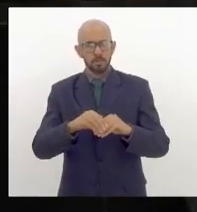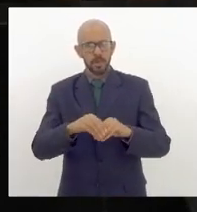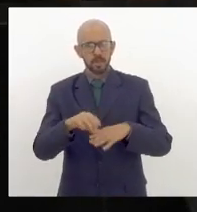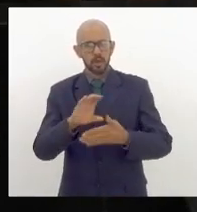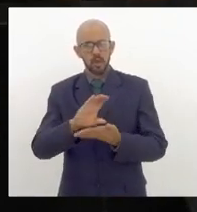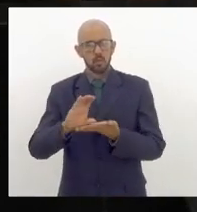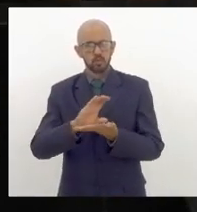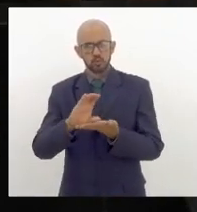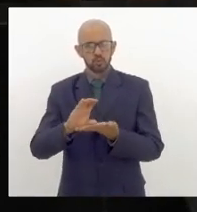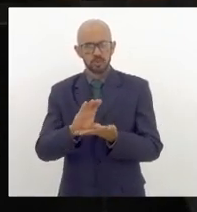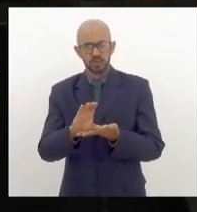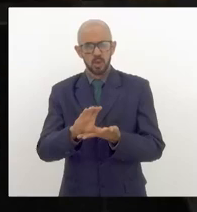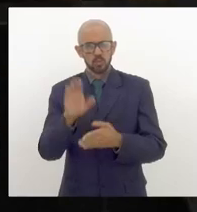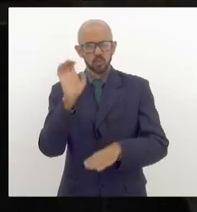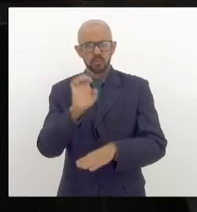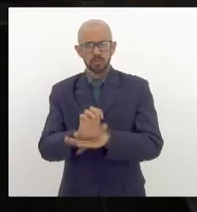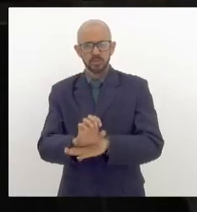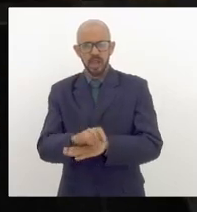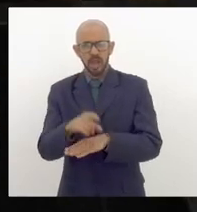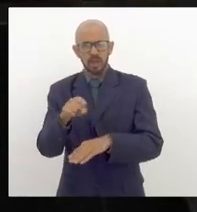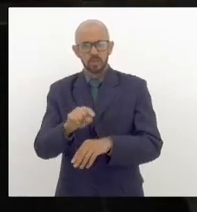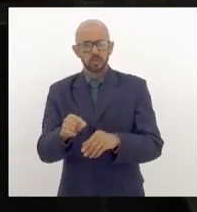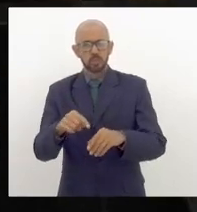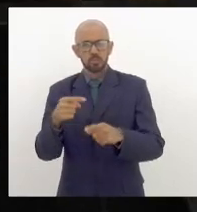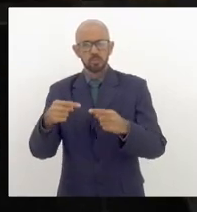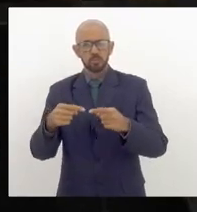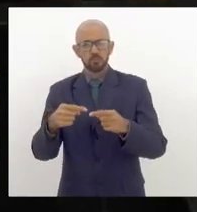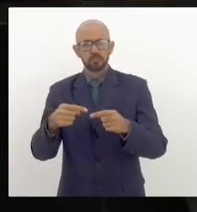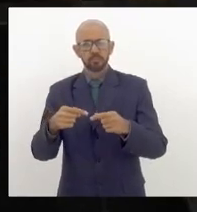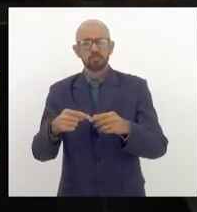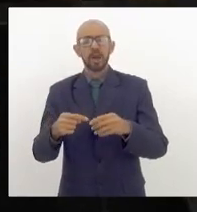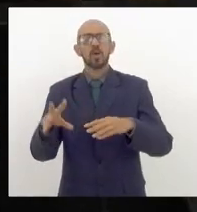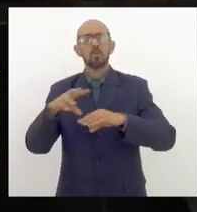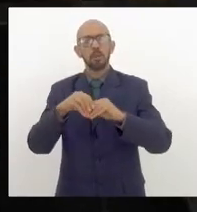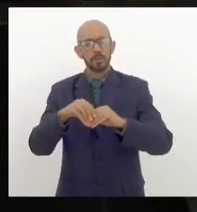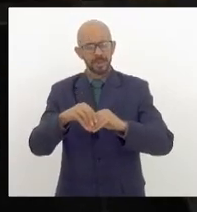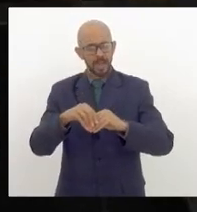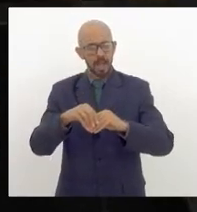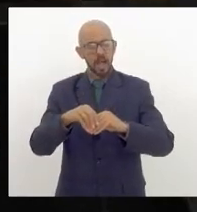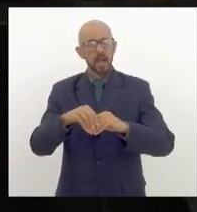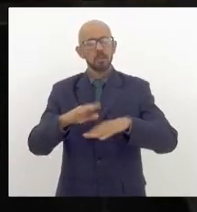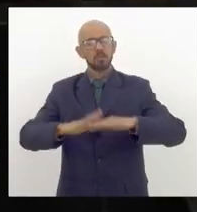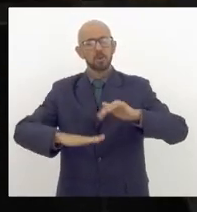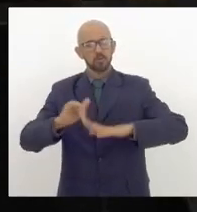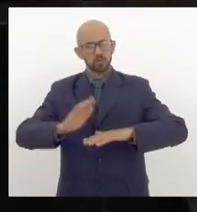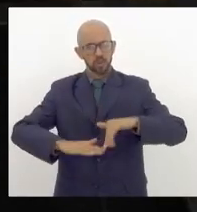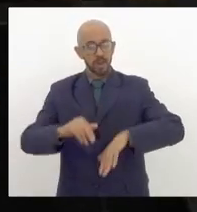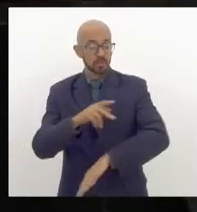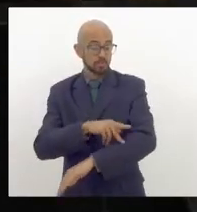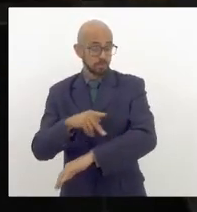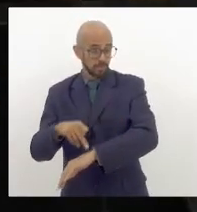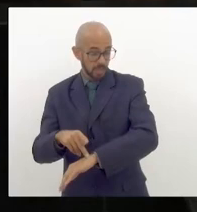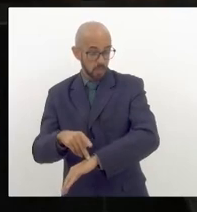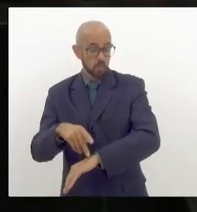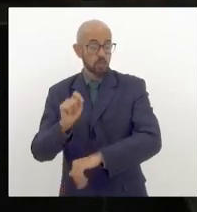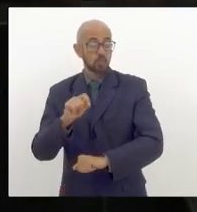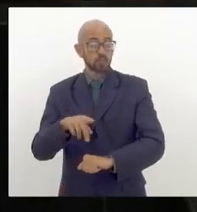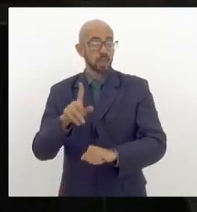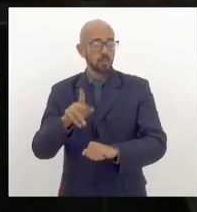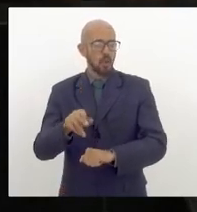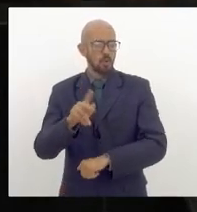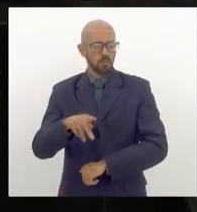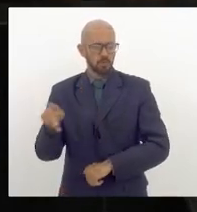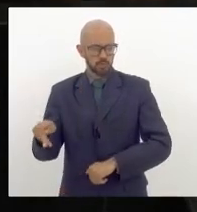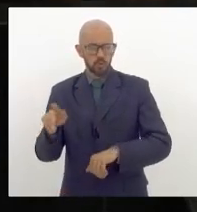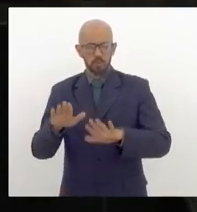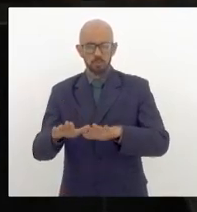estadual em relação a cuba de cargos e pela globos e pedagogas que são profissionais da educação e tem uma função assemelhada a função docente